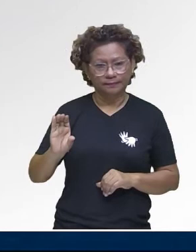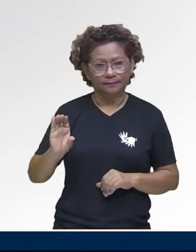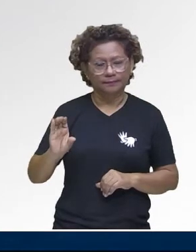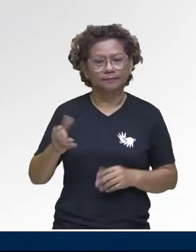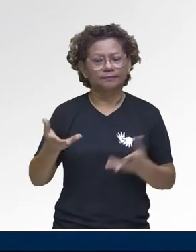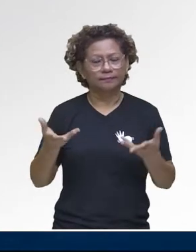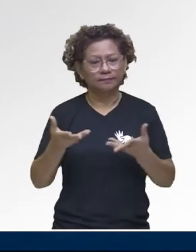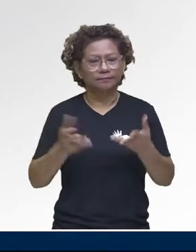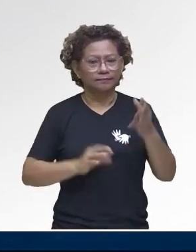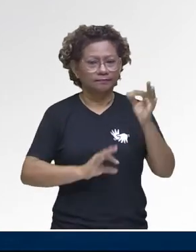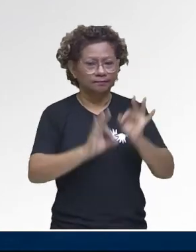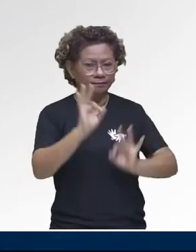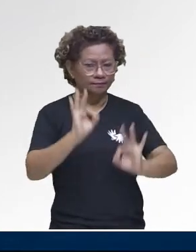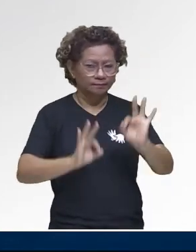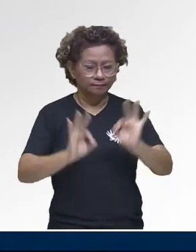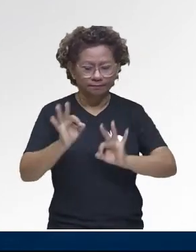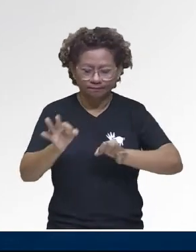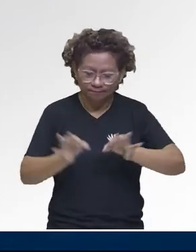vamos organizá-las